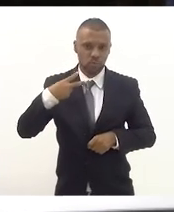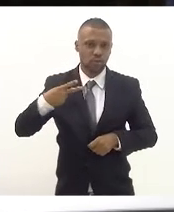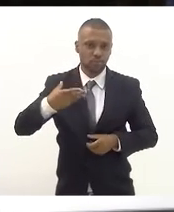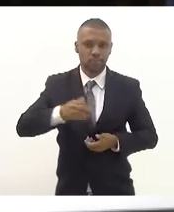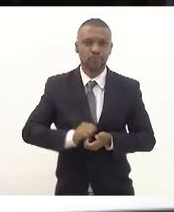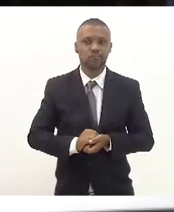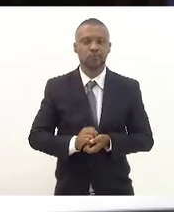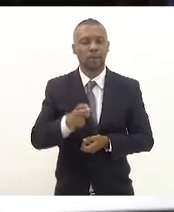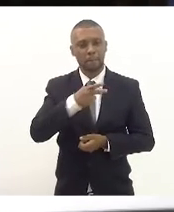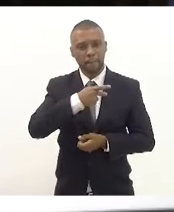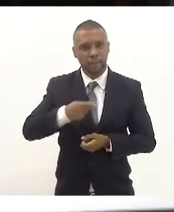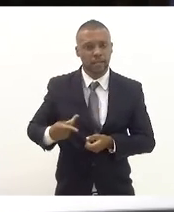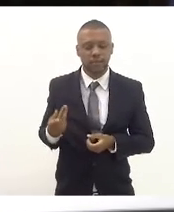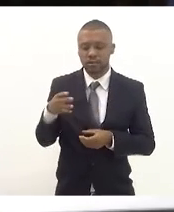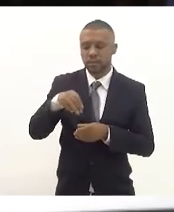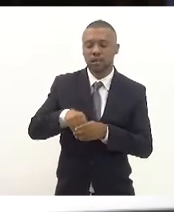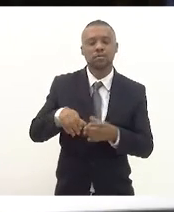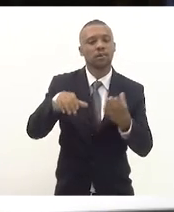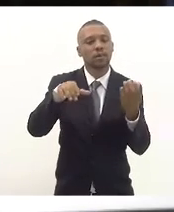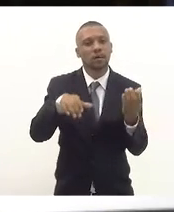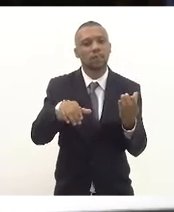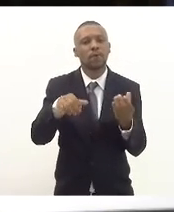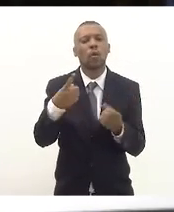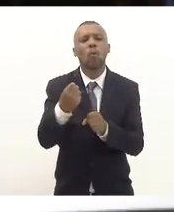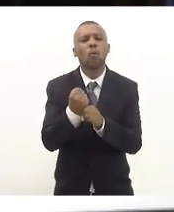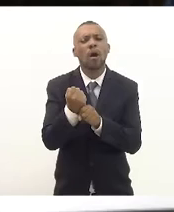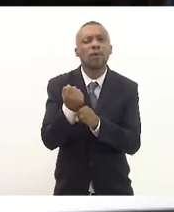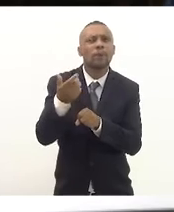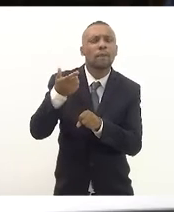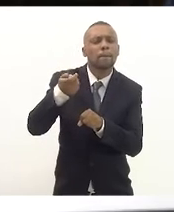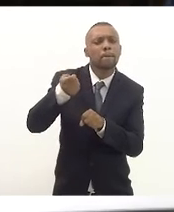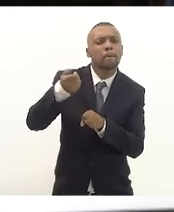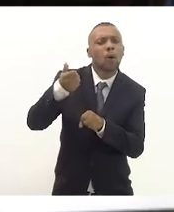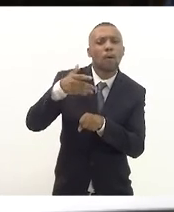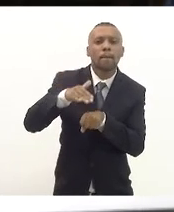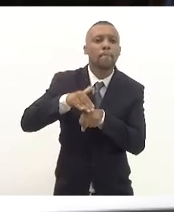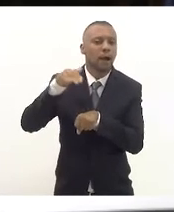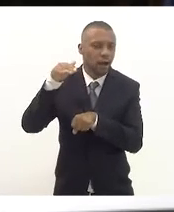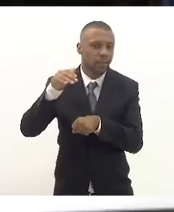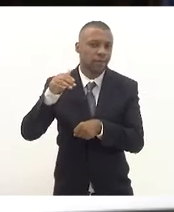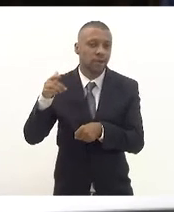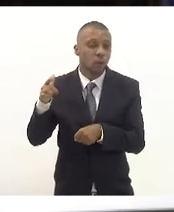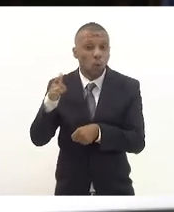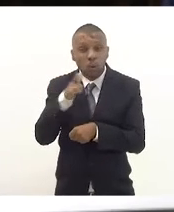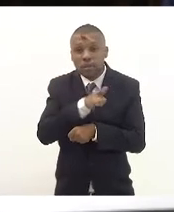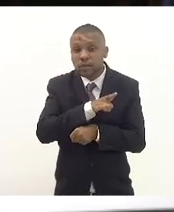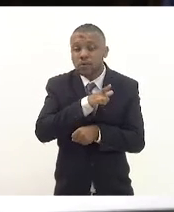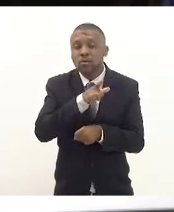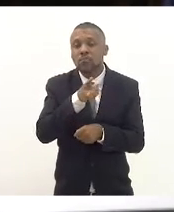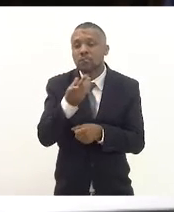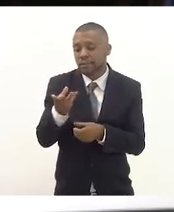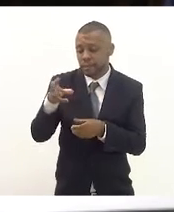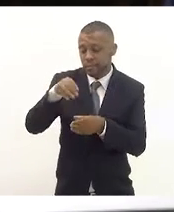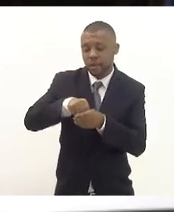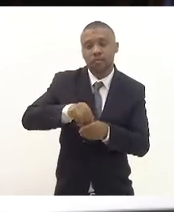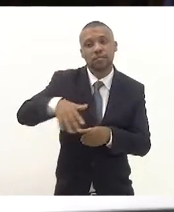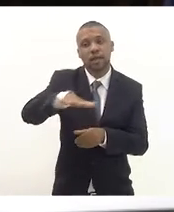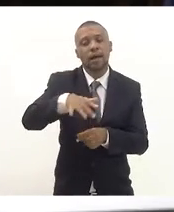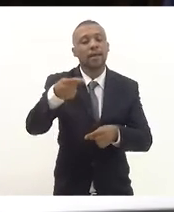presidente da câmara na a pouco mais de um ano ele conseguiu trazer para política